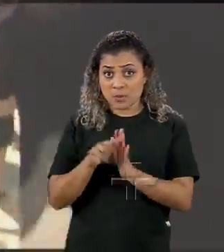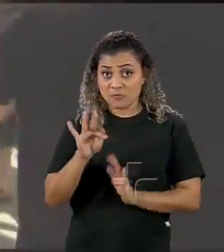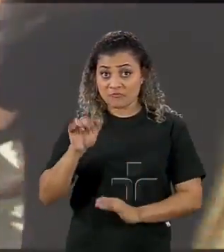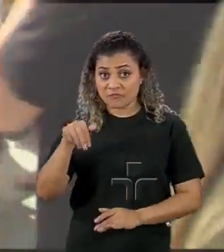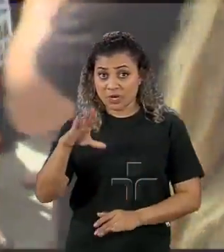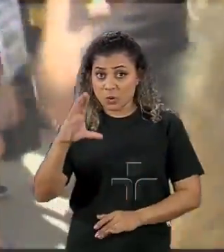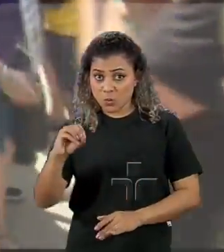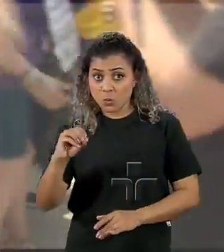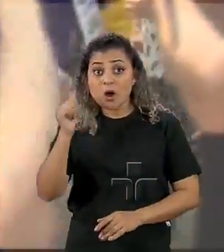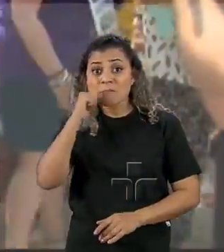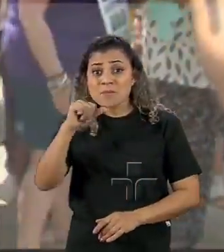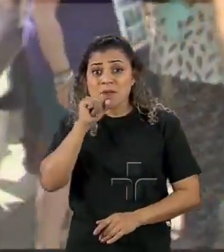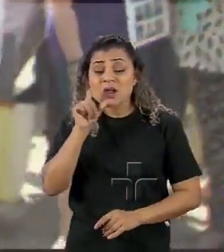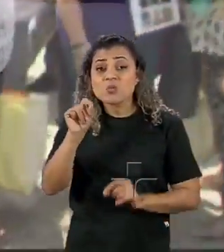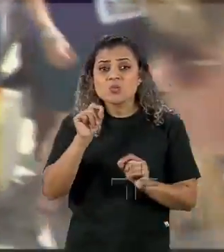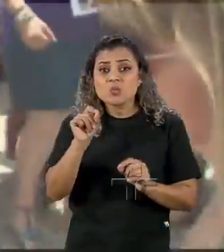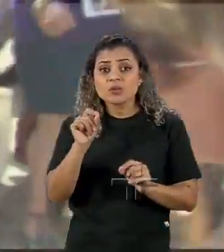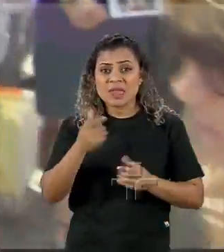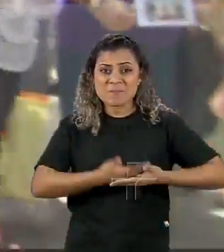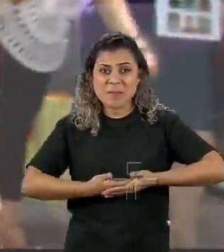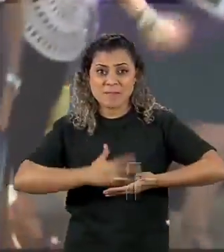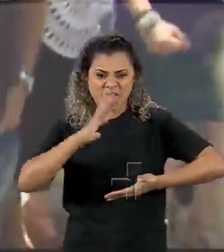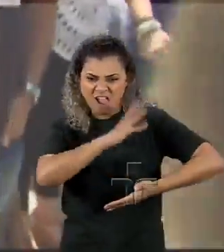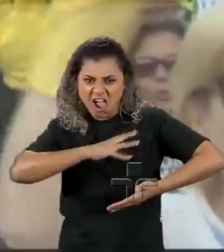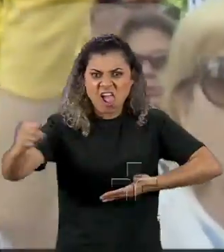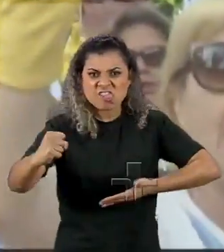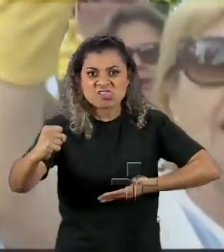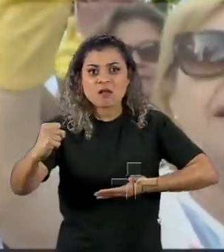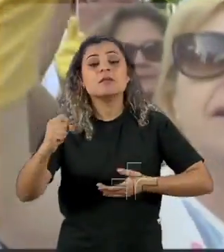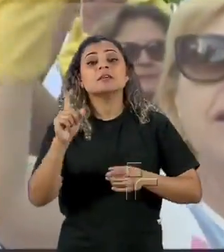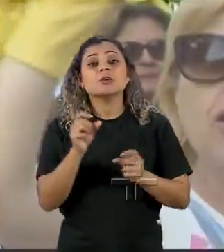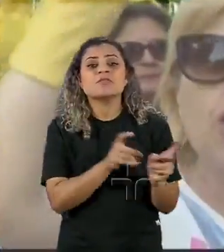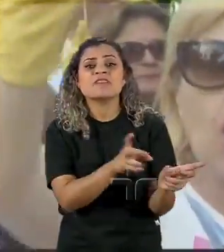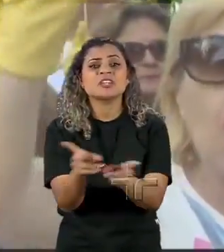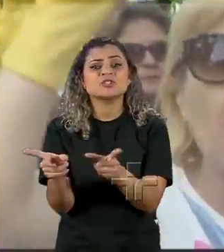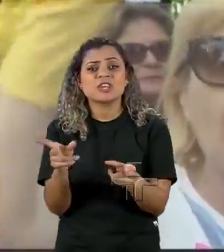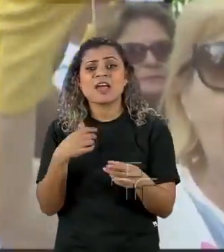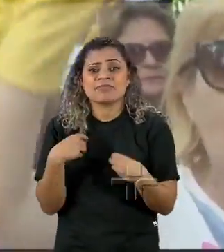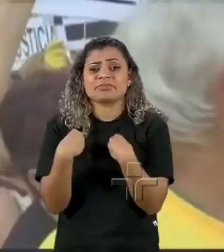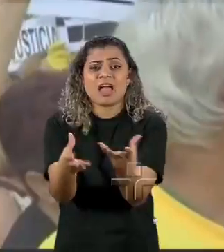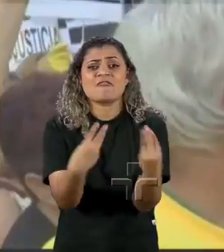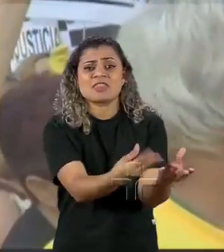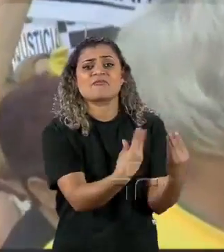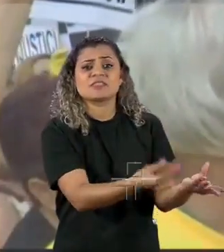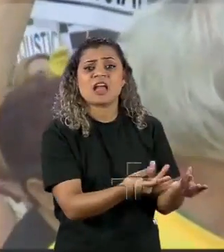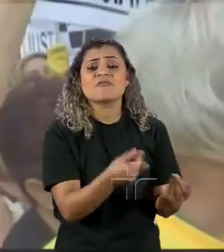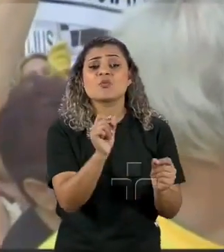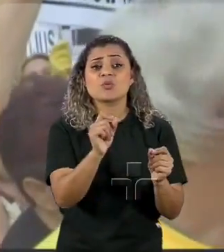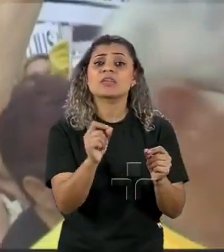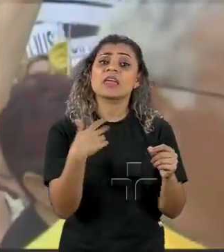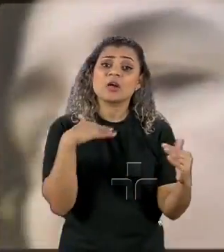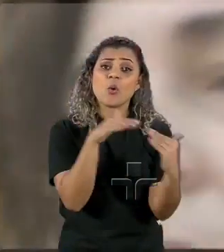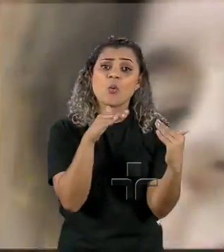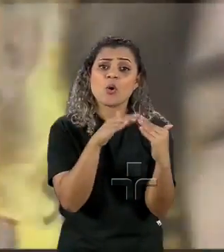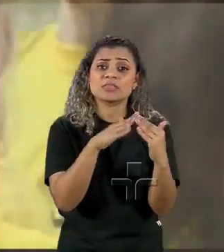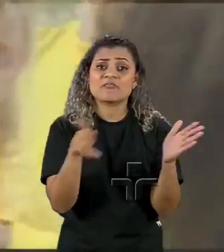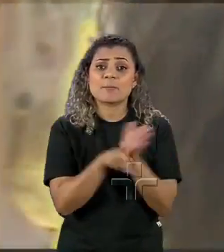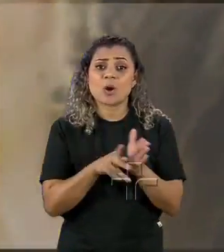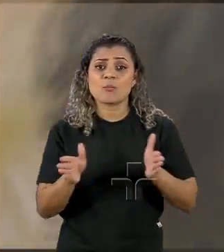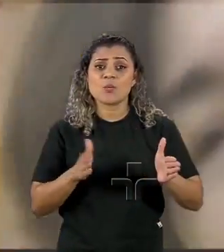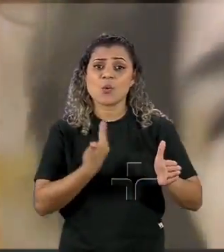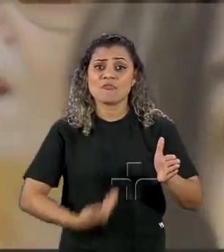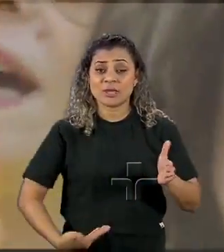mães críticas ao governo bebês recém-nascidos e doava as crianças a famílias favoráveis ao regime. Segundo